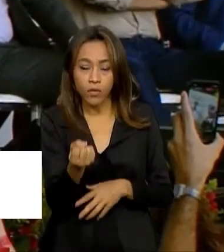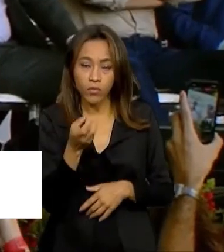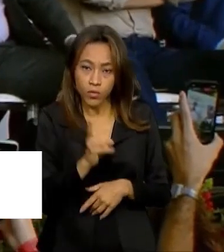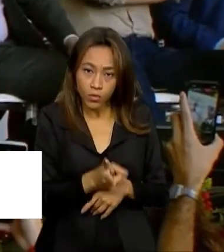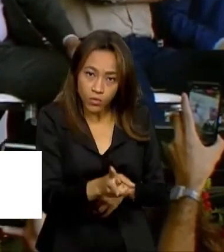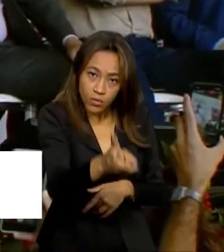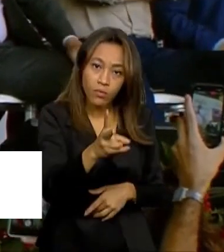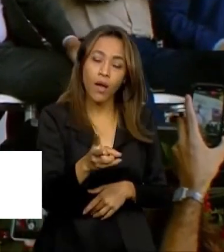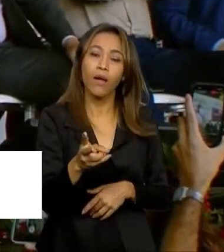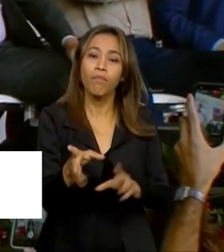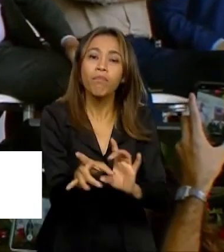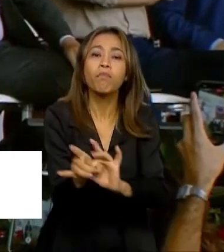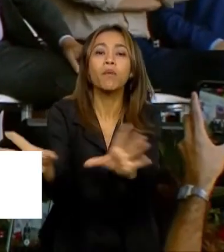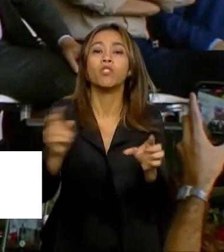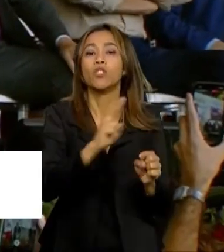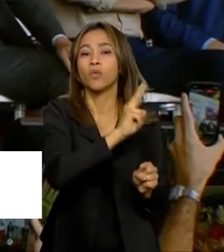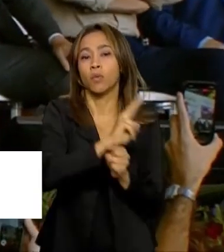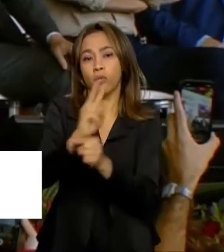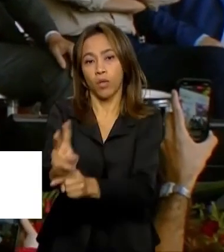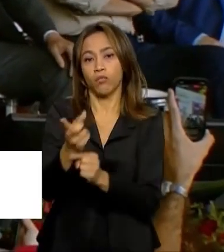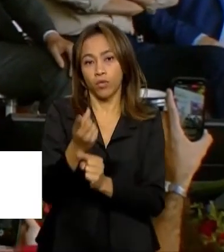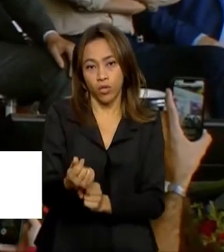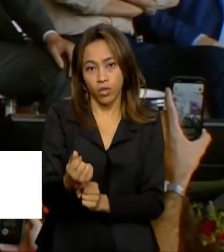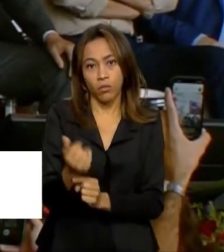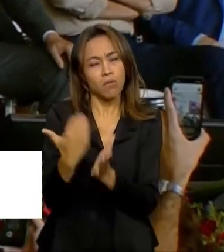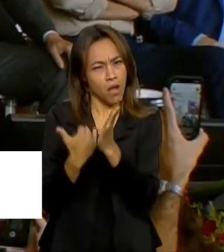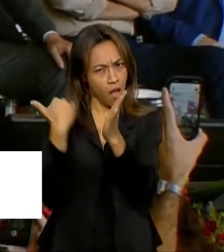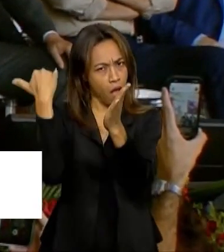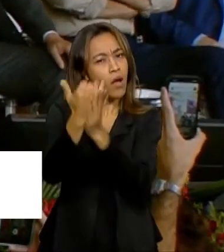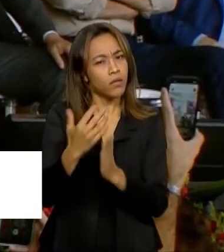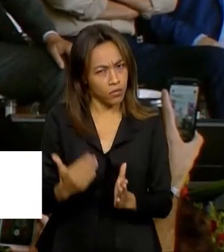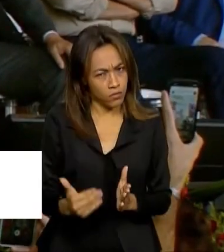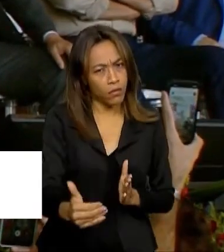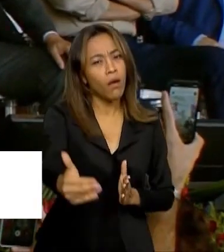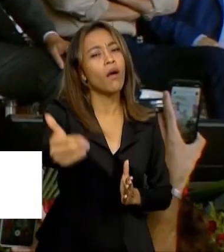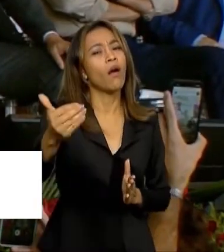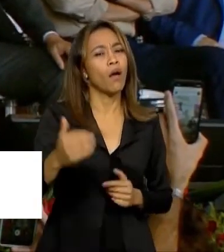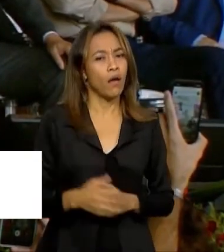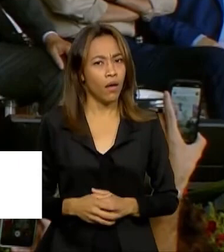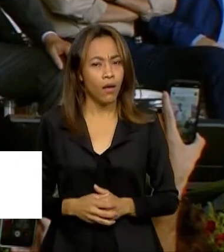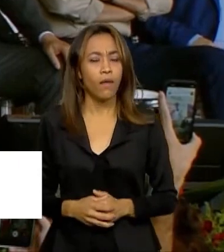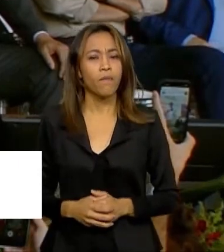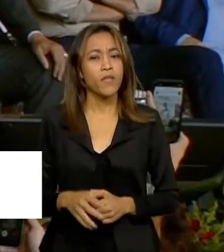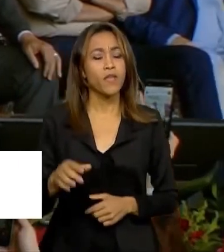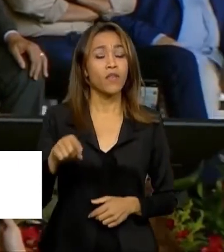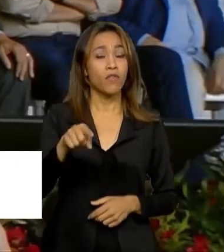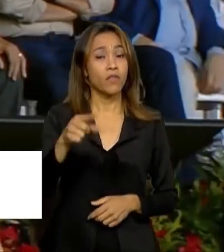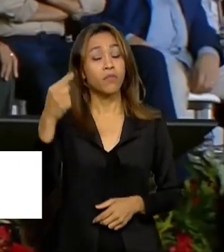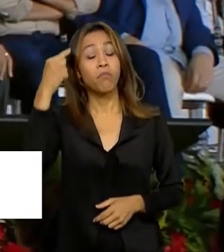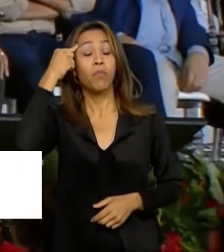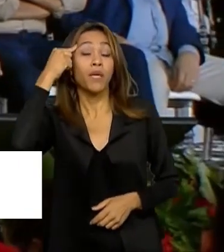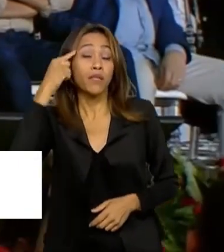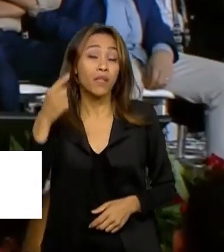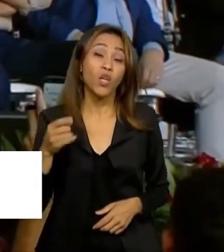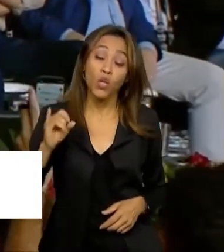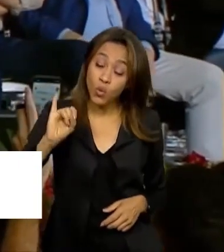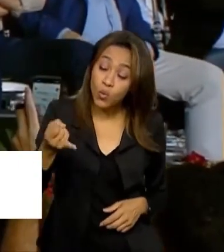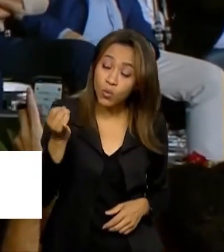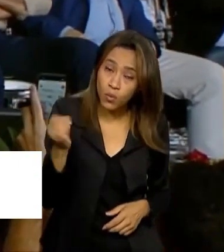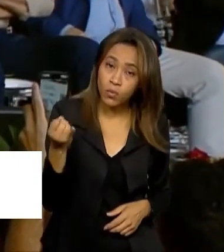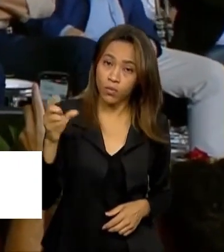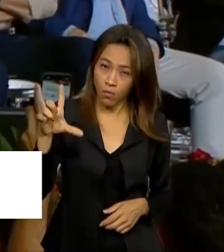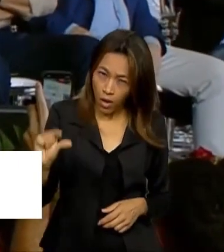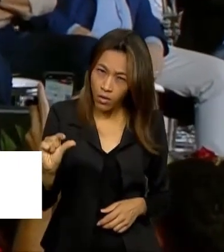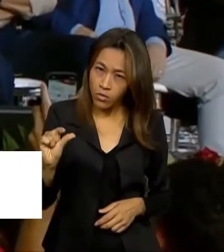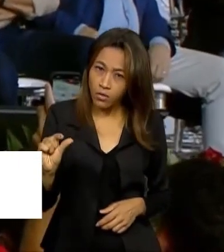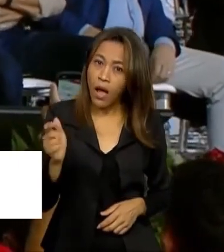crédito. E vamos fazer cada vez mais. E não pense que eu acho que o juro está baixo.